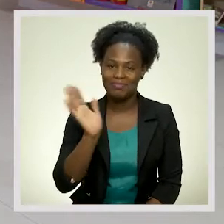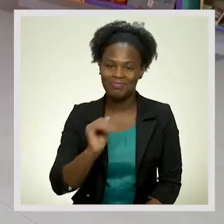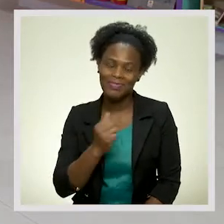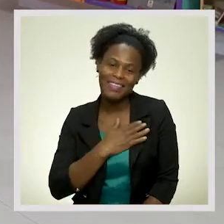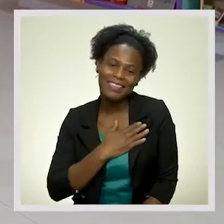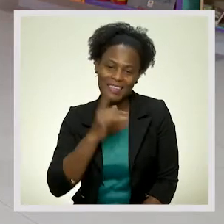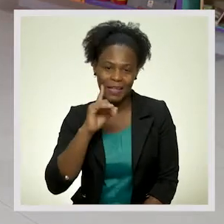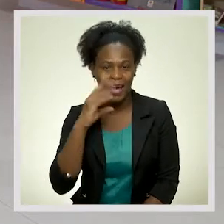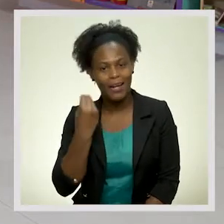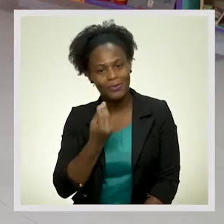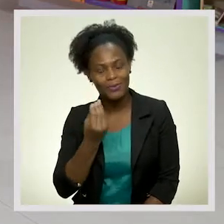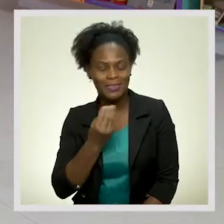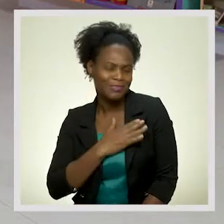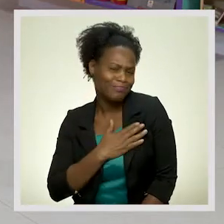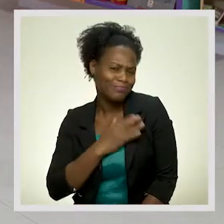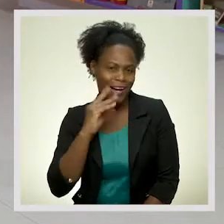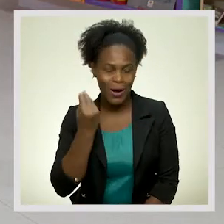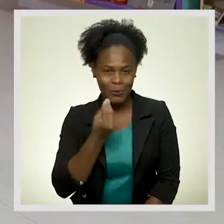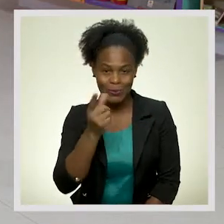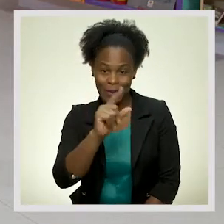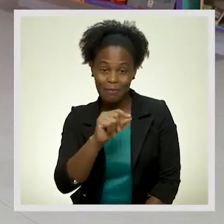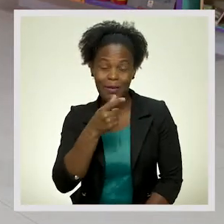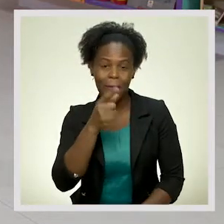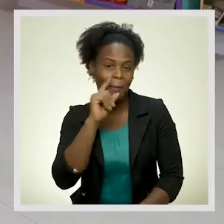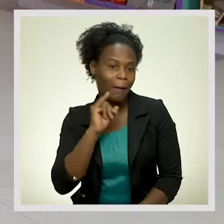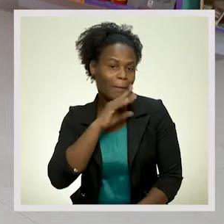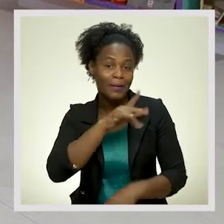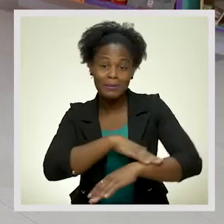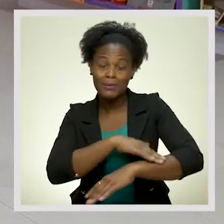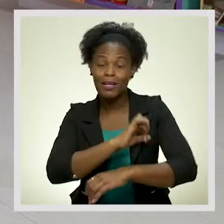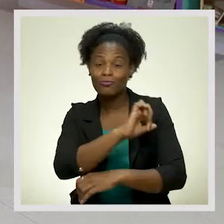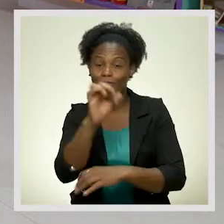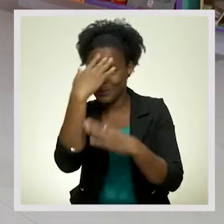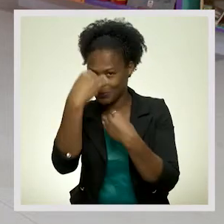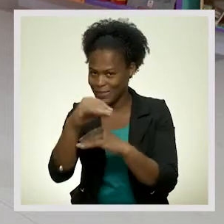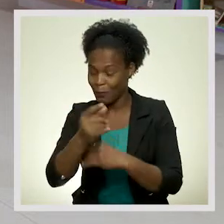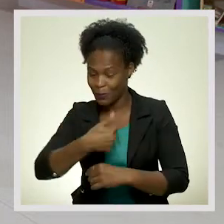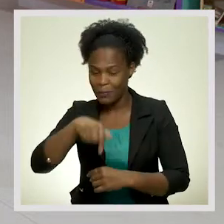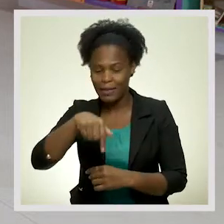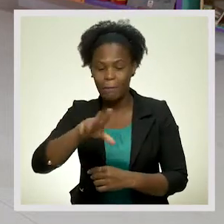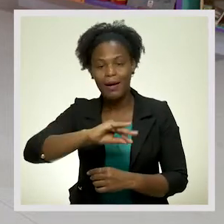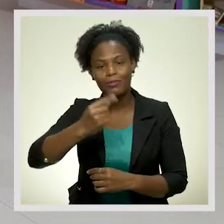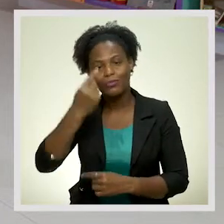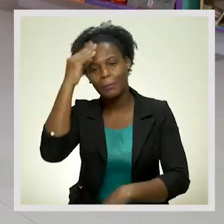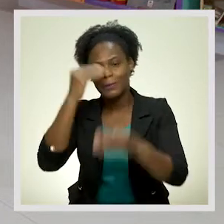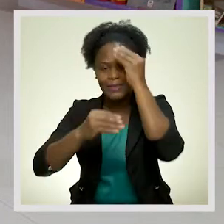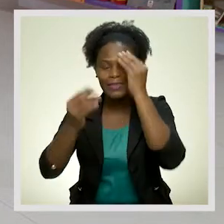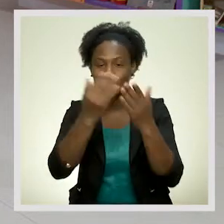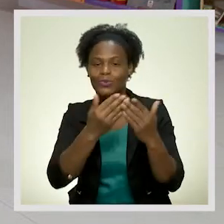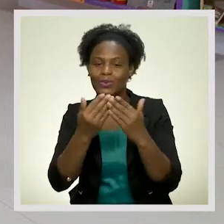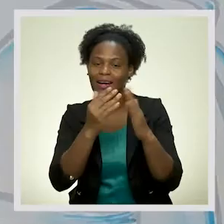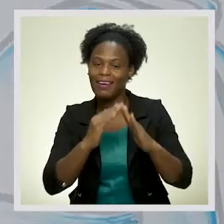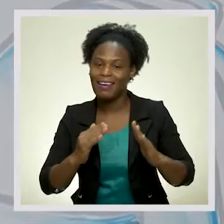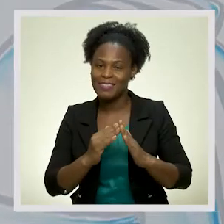queridas alunas e queridos alunos, caros pais encarregados de educação, estamos aqui para mais um Aprender e Estudar em